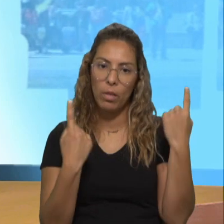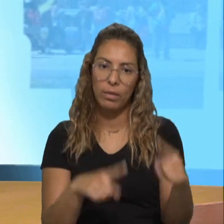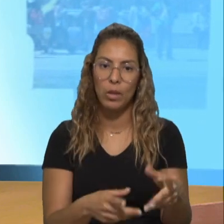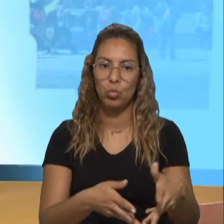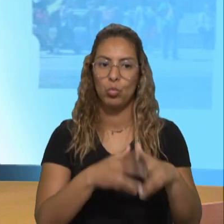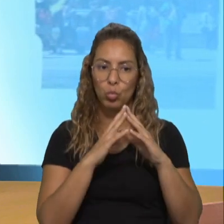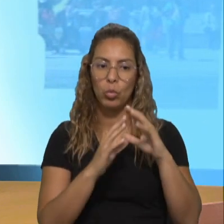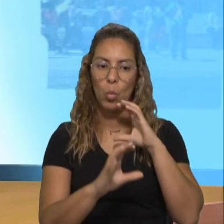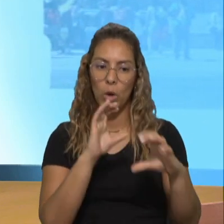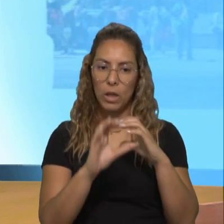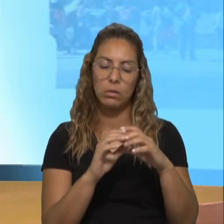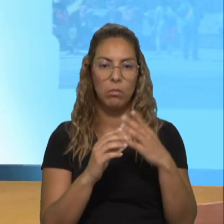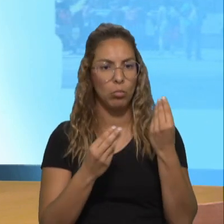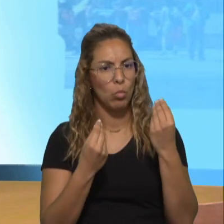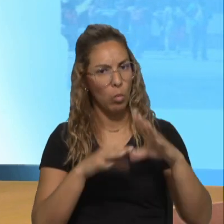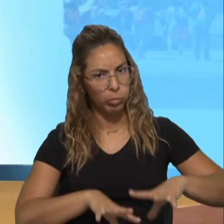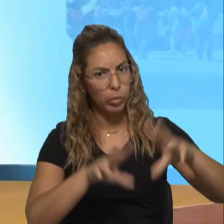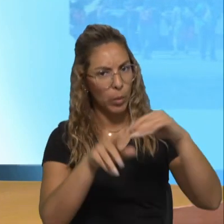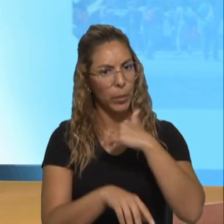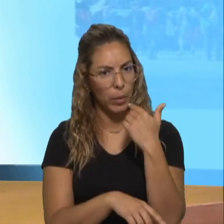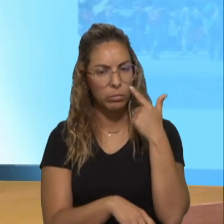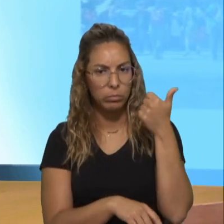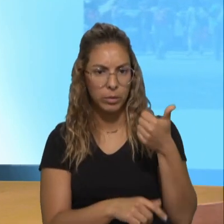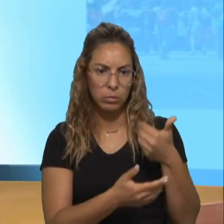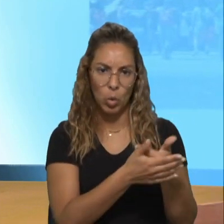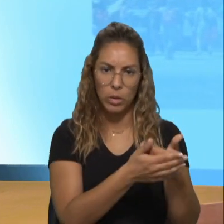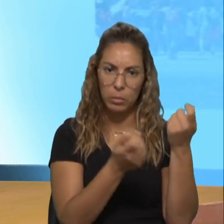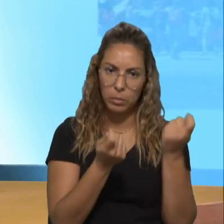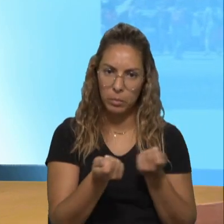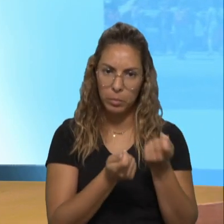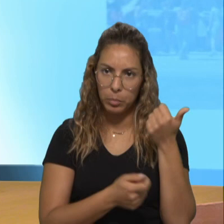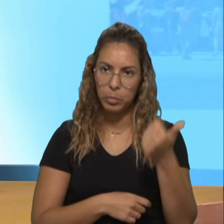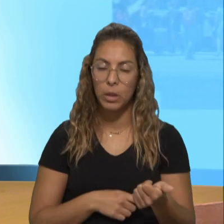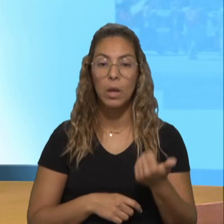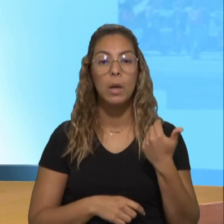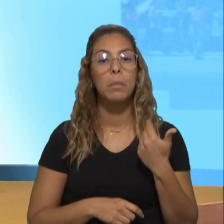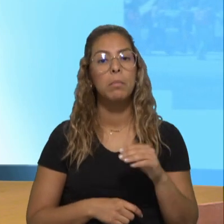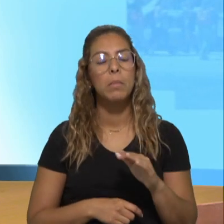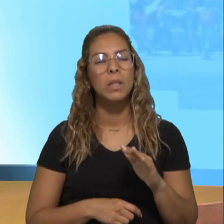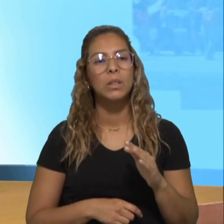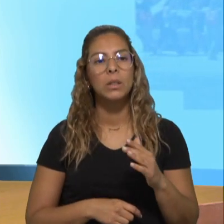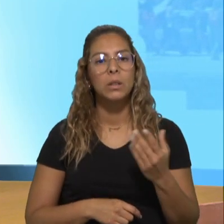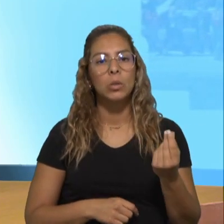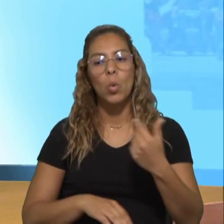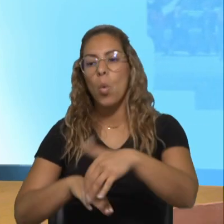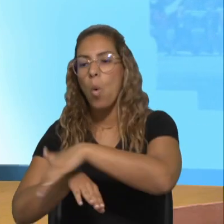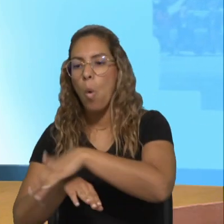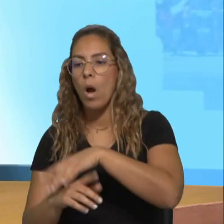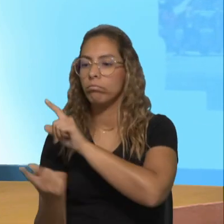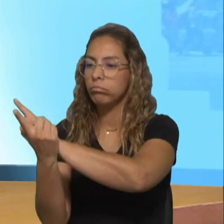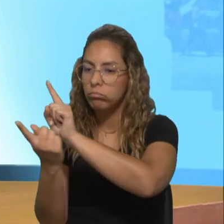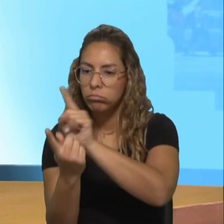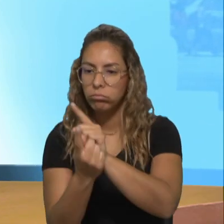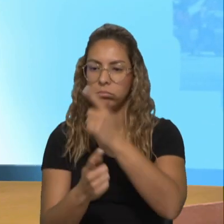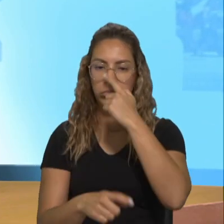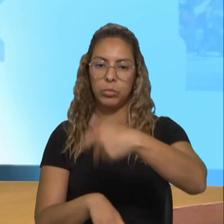estruturas de comunicação muito desenvolvidas e muito bem organizadas, do que propriamente, lá está, a rua, o andar a falar com as pessoas.